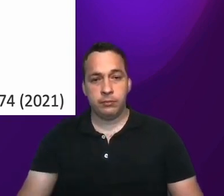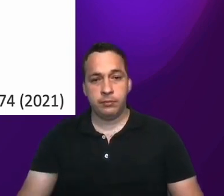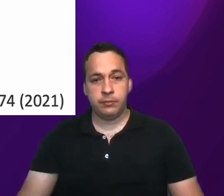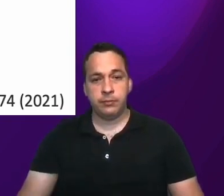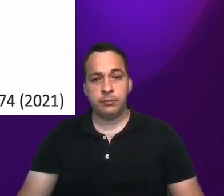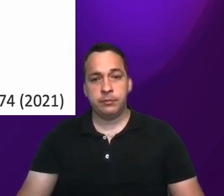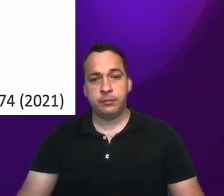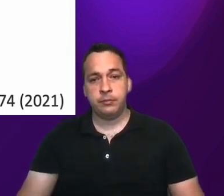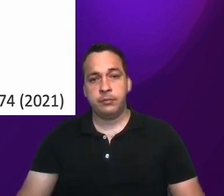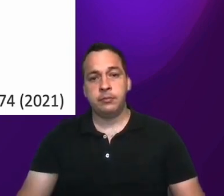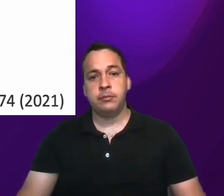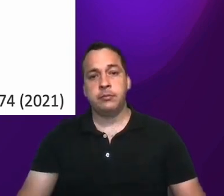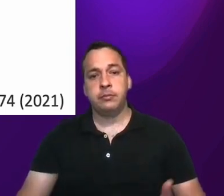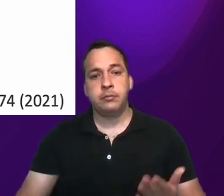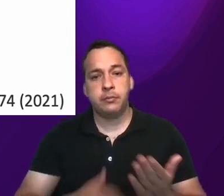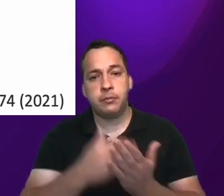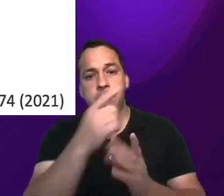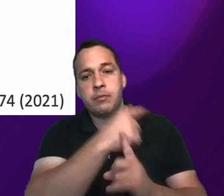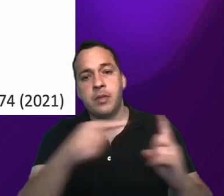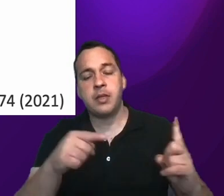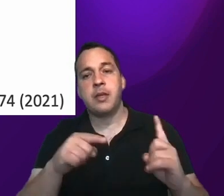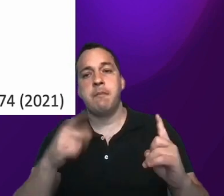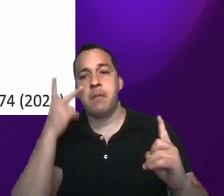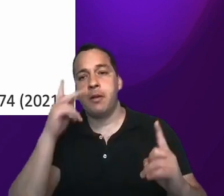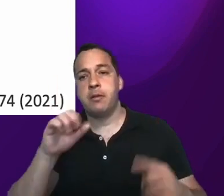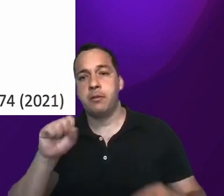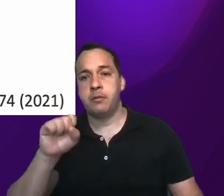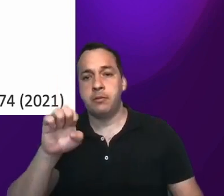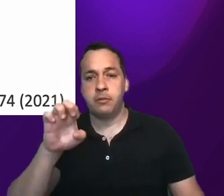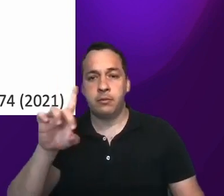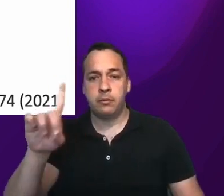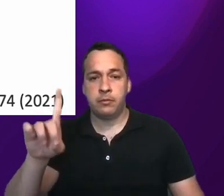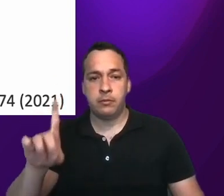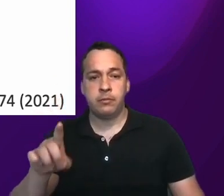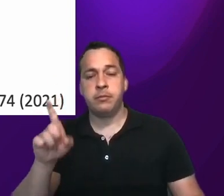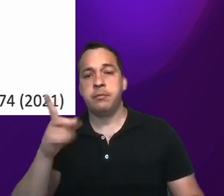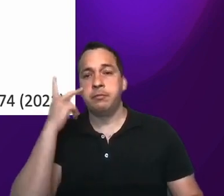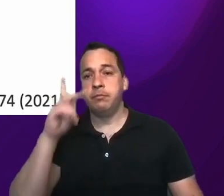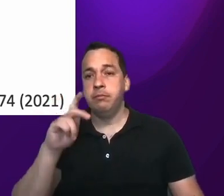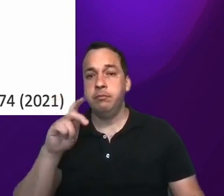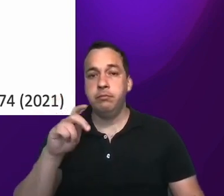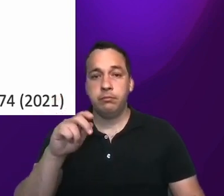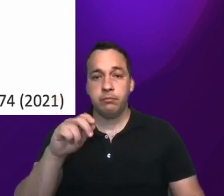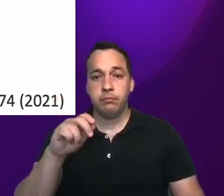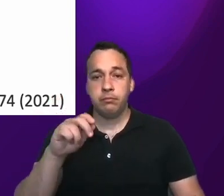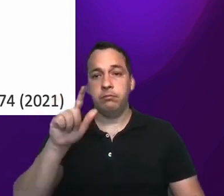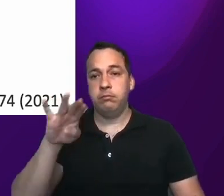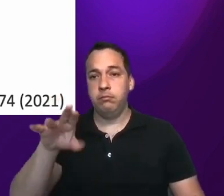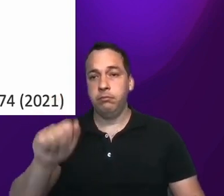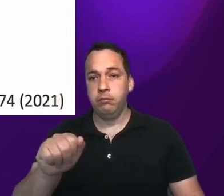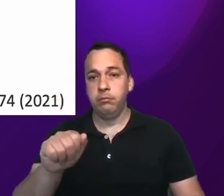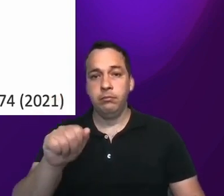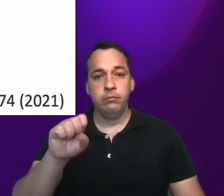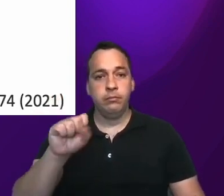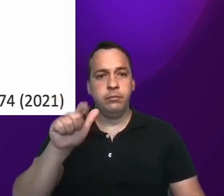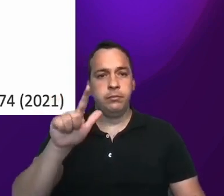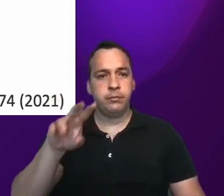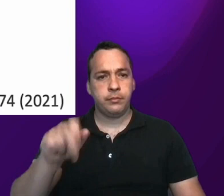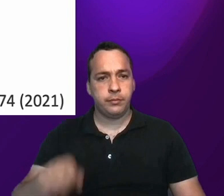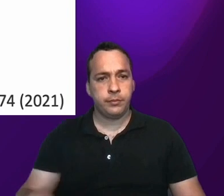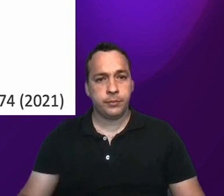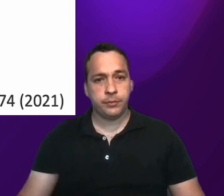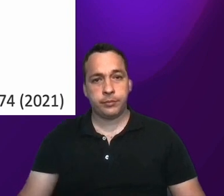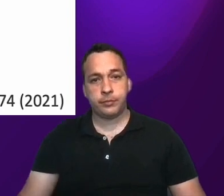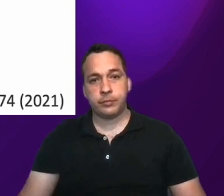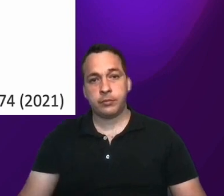meio da SLED, de albumina ou salina. E conseguiu randomizar 30 pacientes